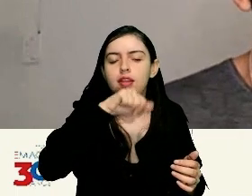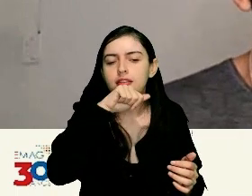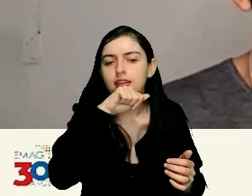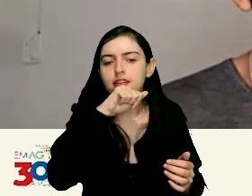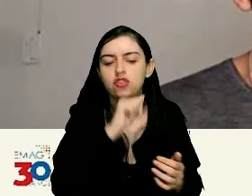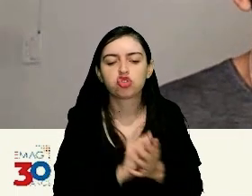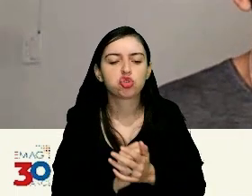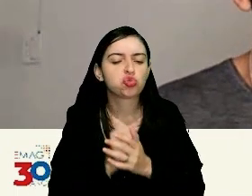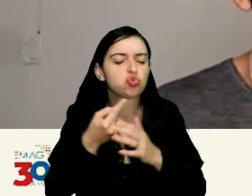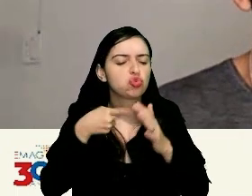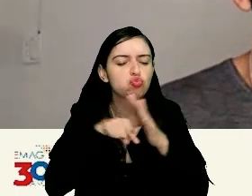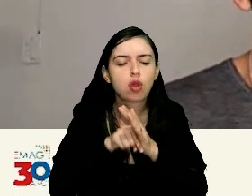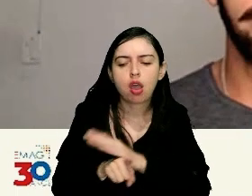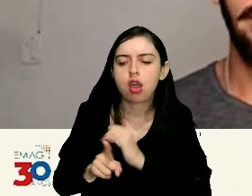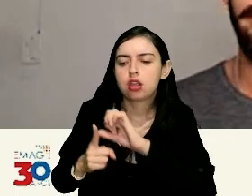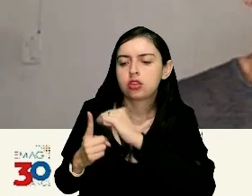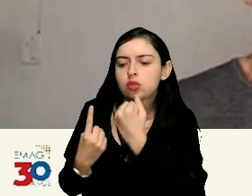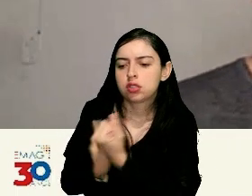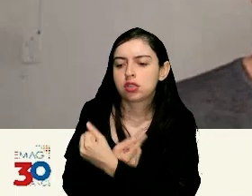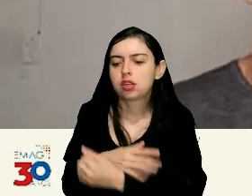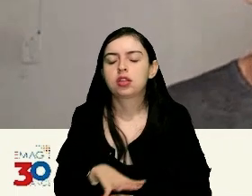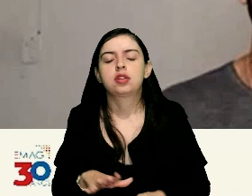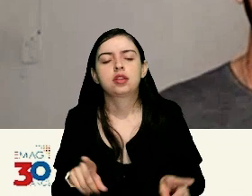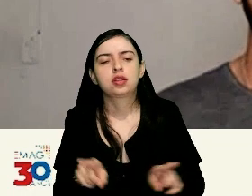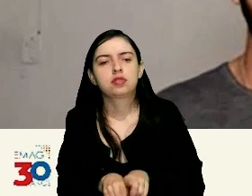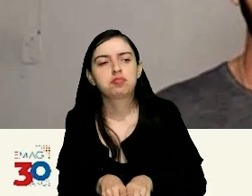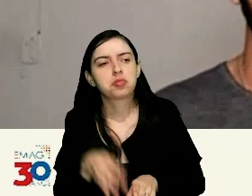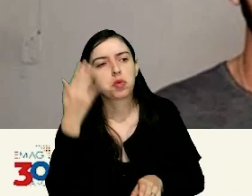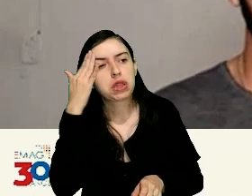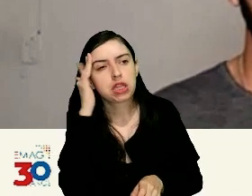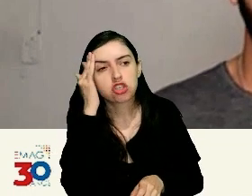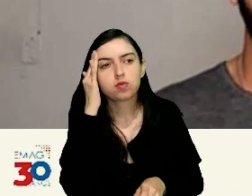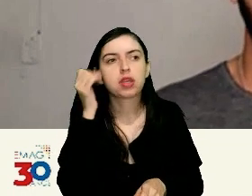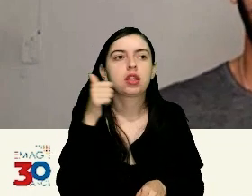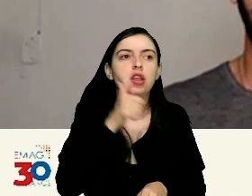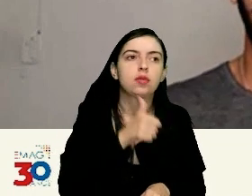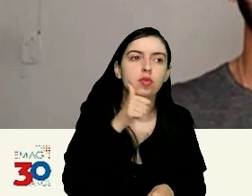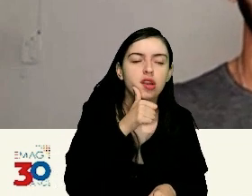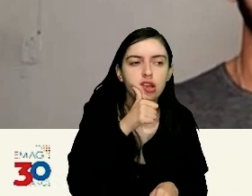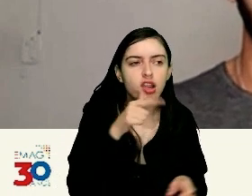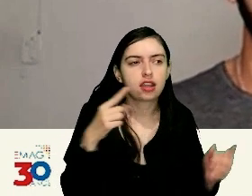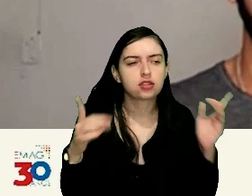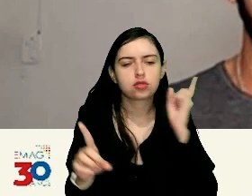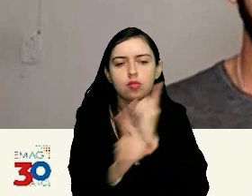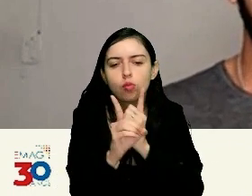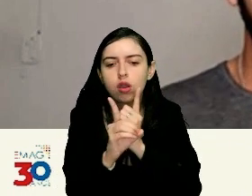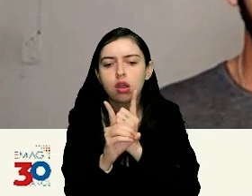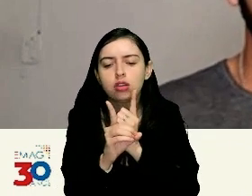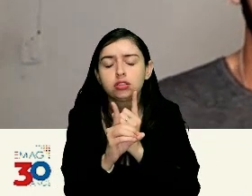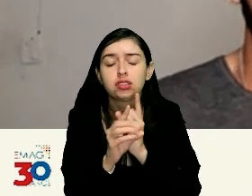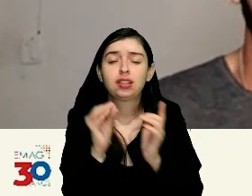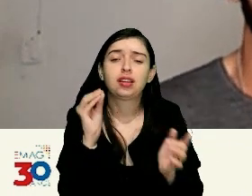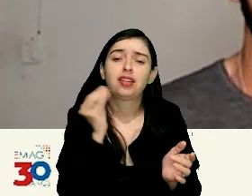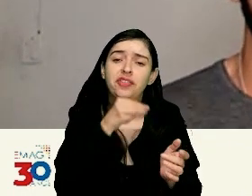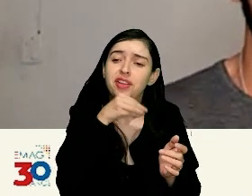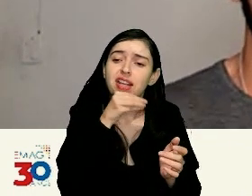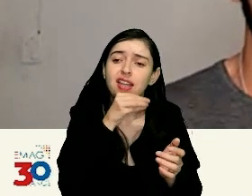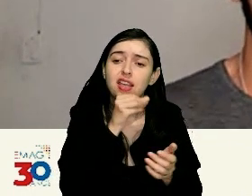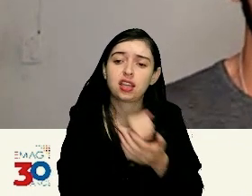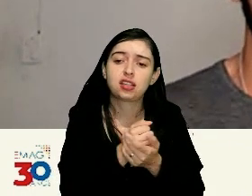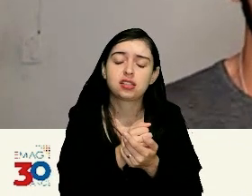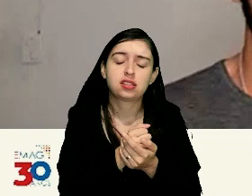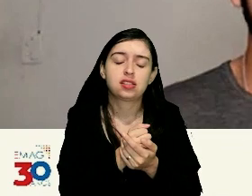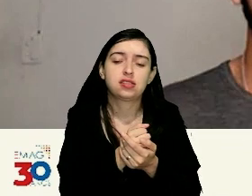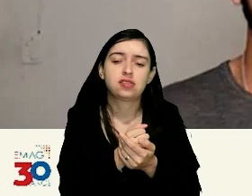nas mulheres quanto nos homens. Nas mulheres, quando elas se deparam com a sua própria incapacidade de lidar com as demandas de um